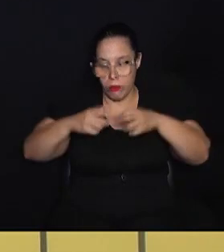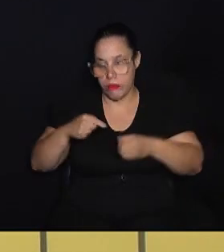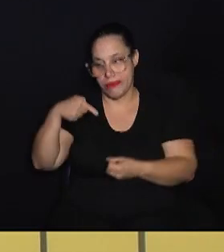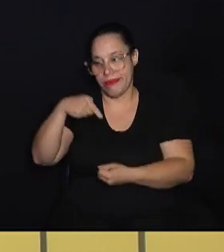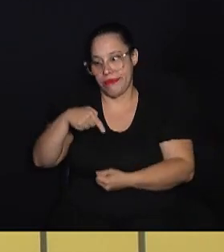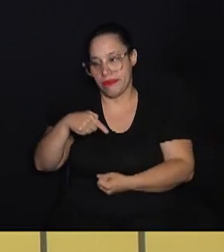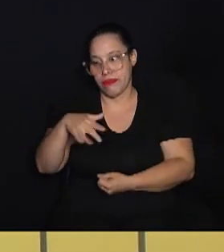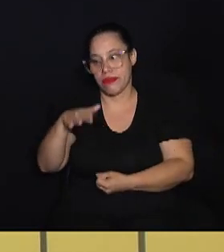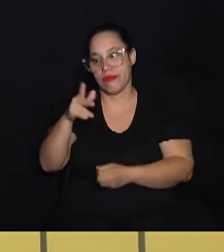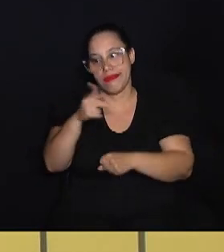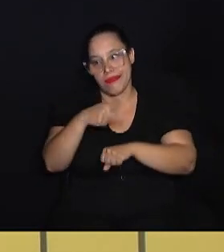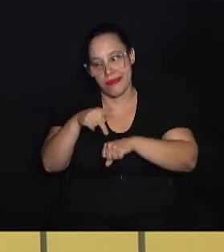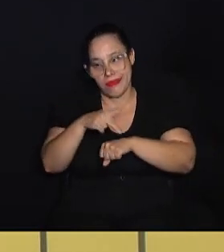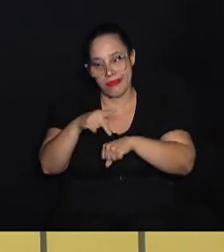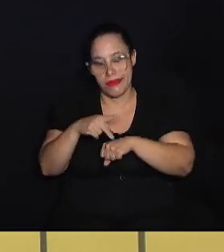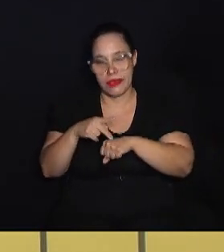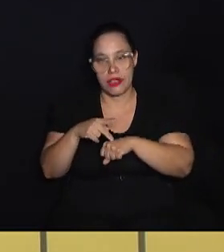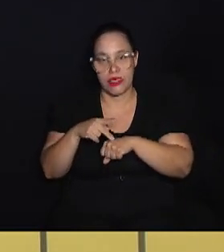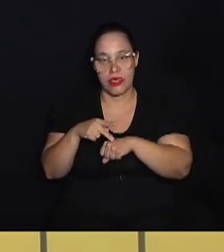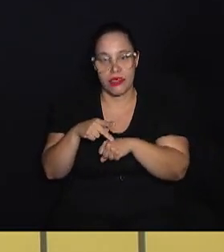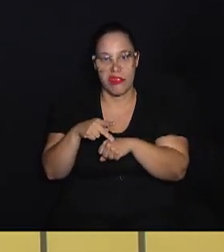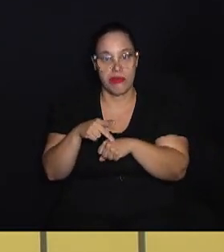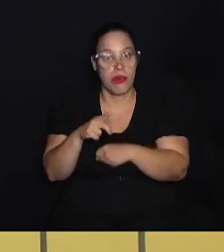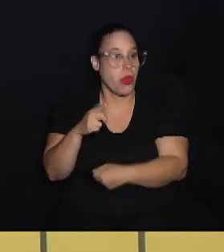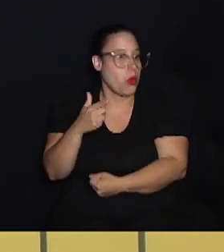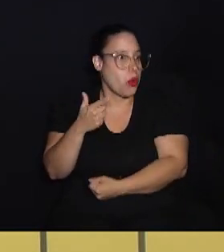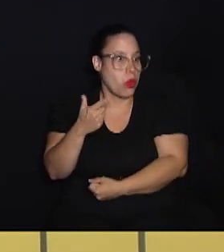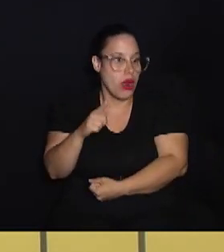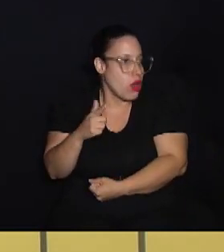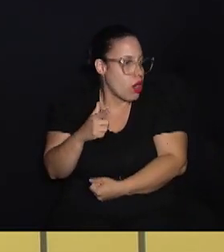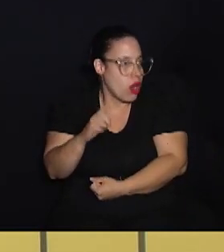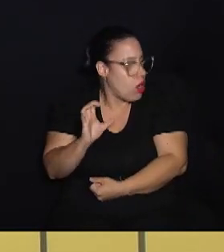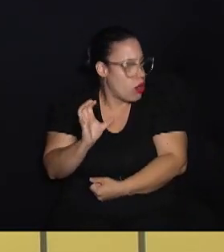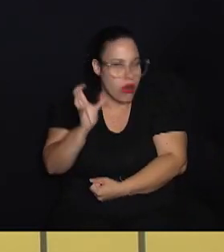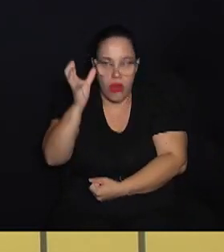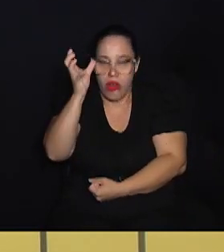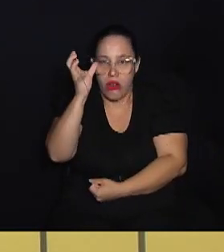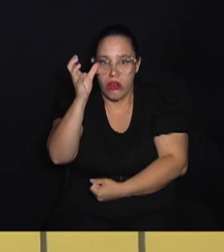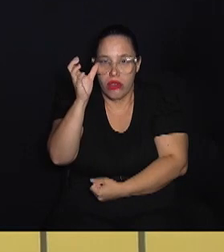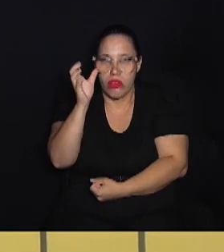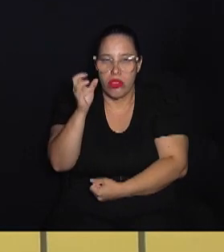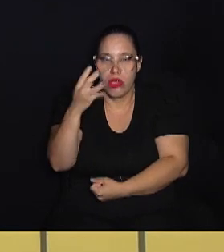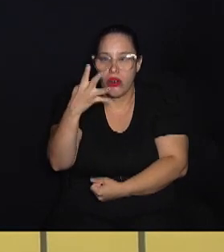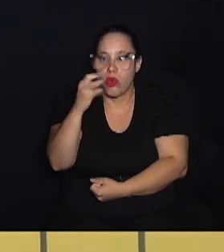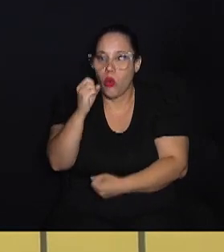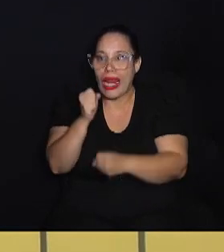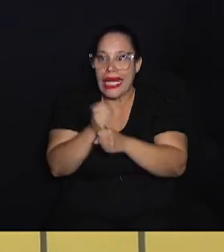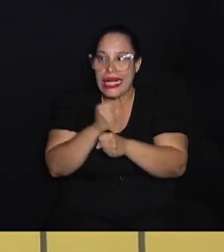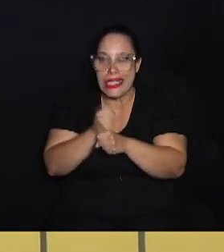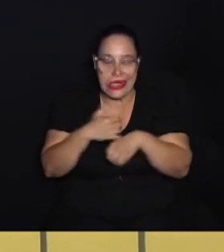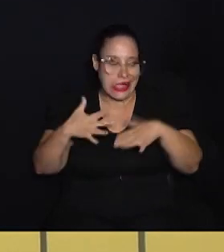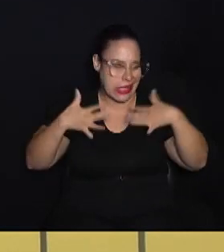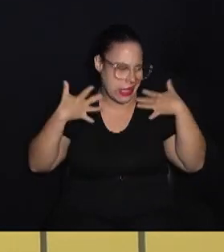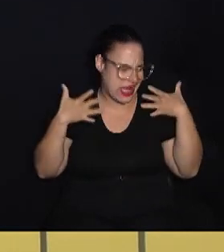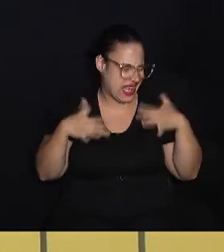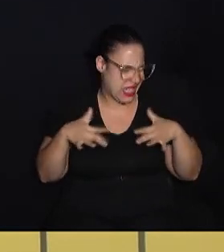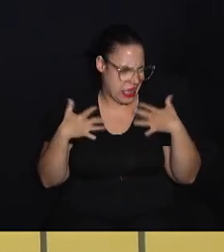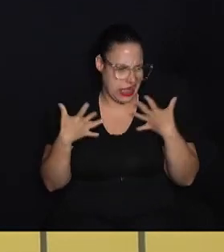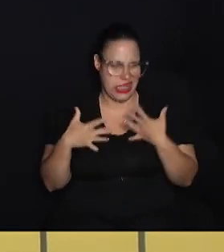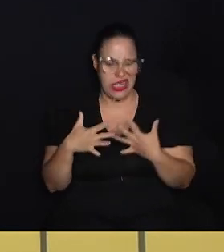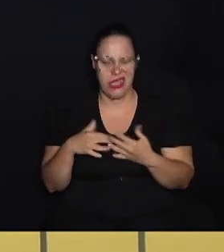no país, né? O que era uma coisa que não acontecia nos últimos 40 anos,